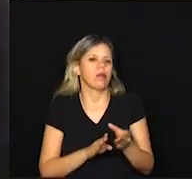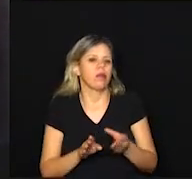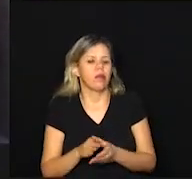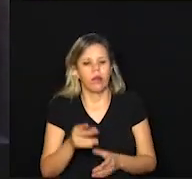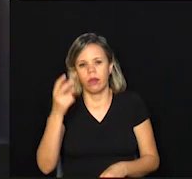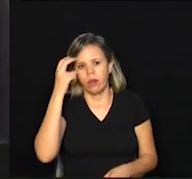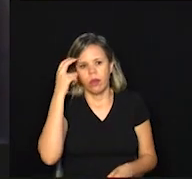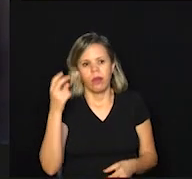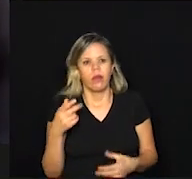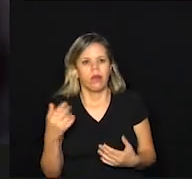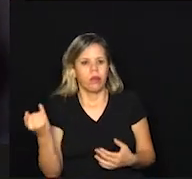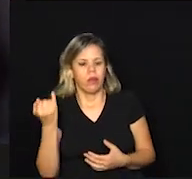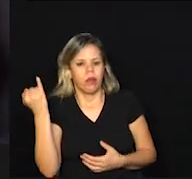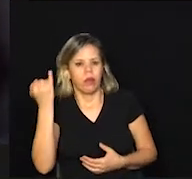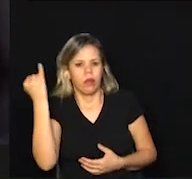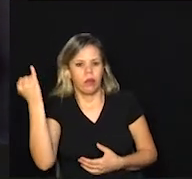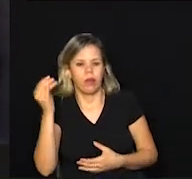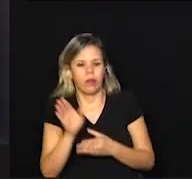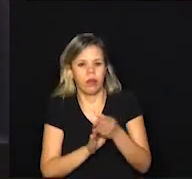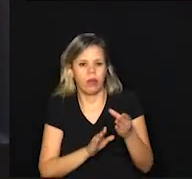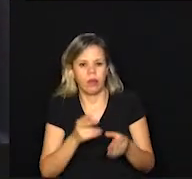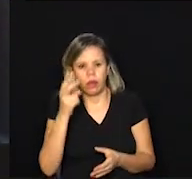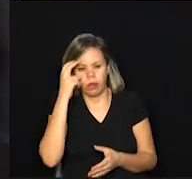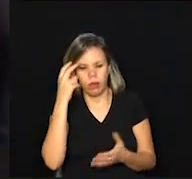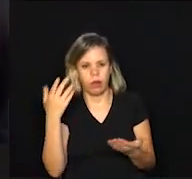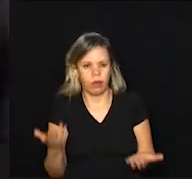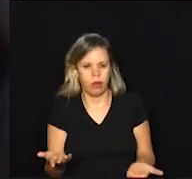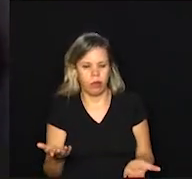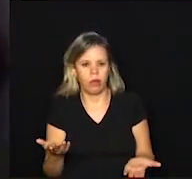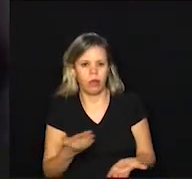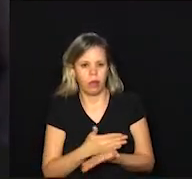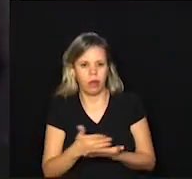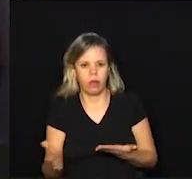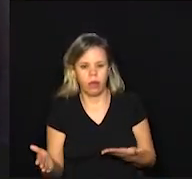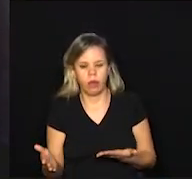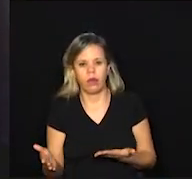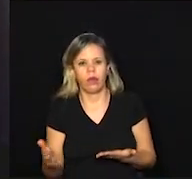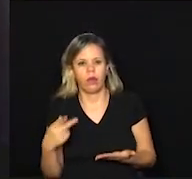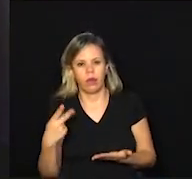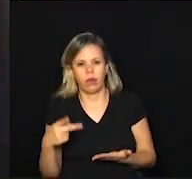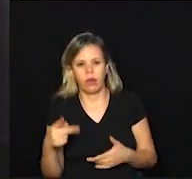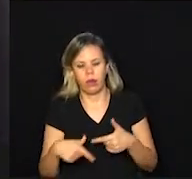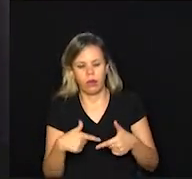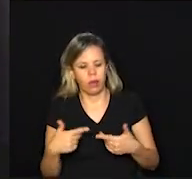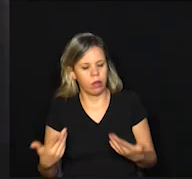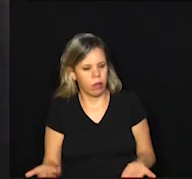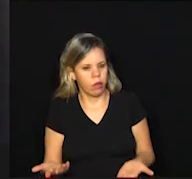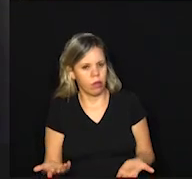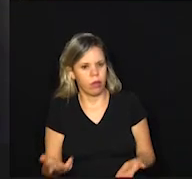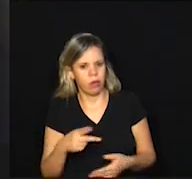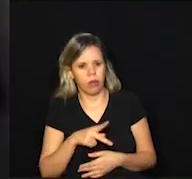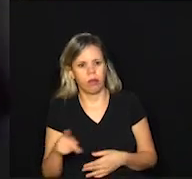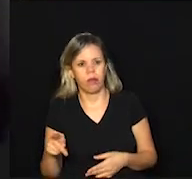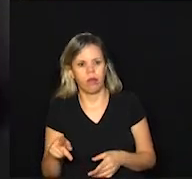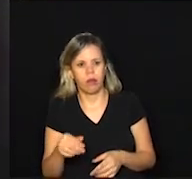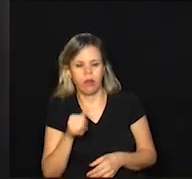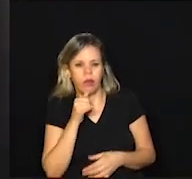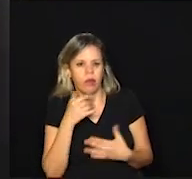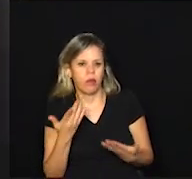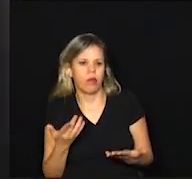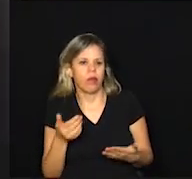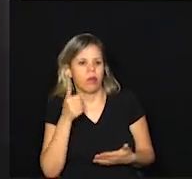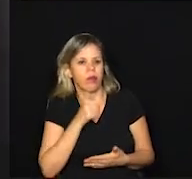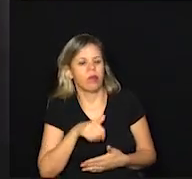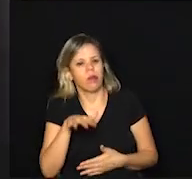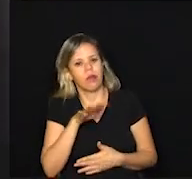de Cultura importantíssimo conselho de cultura da o início aí das suas atividades com a presidência de